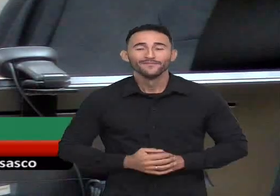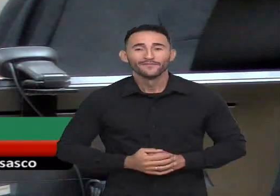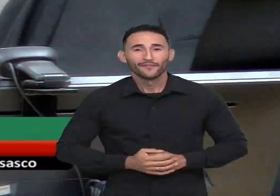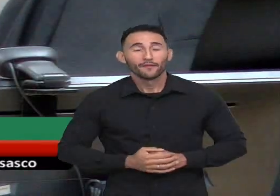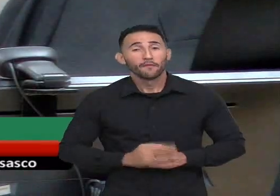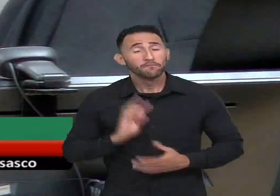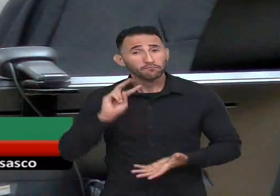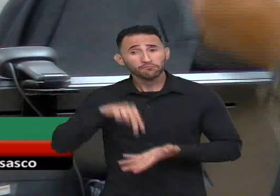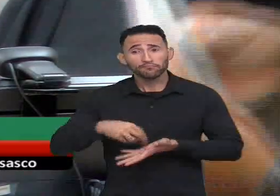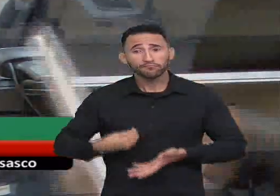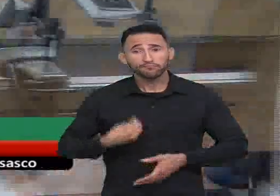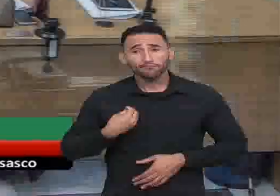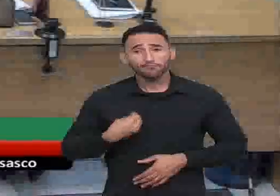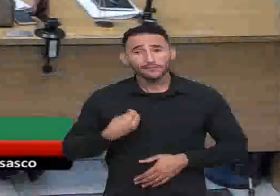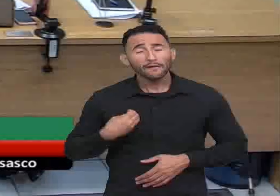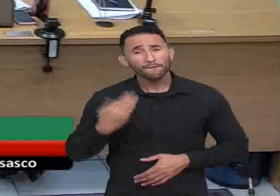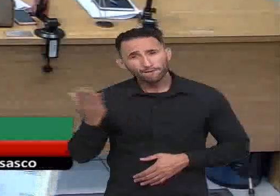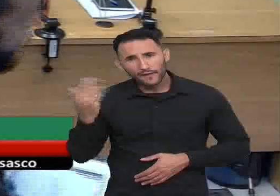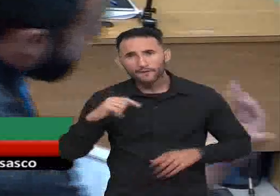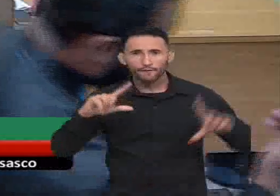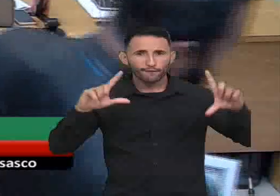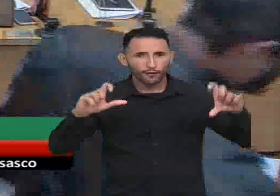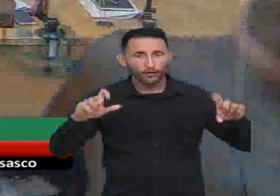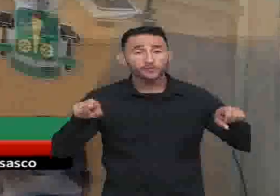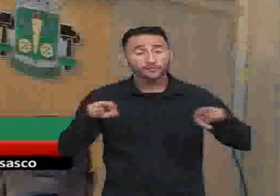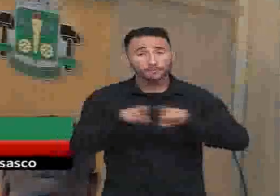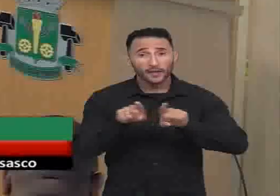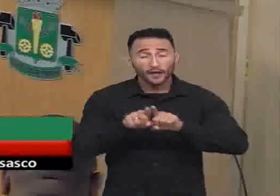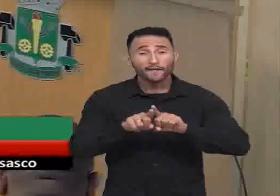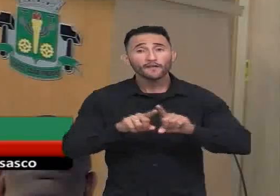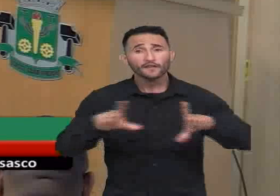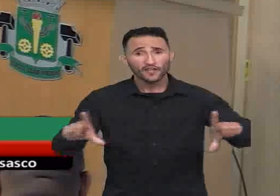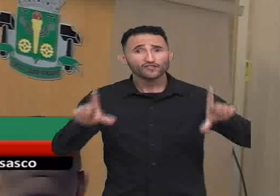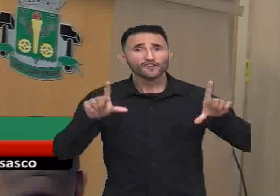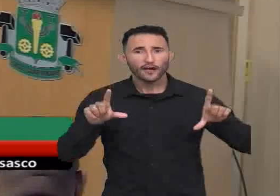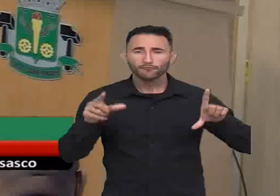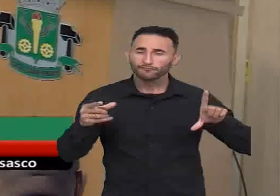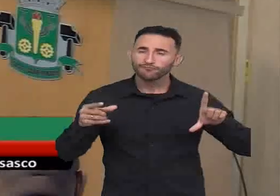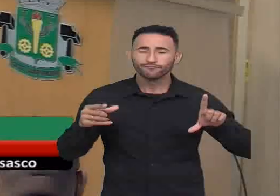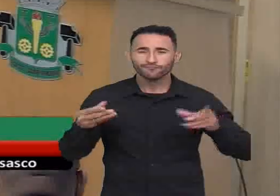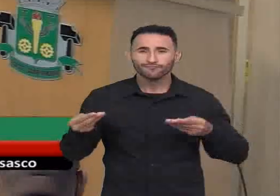até essa mesa para tirar uma foto e receber o seu certificado.